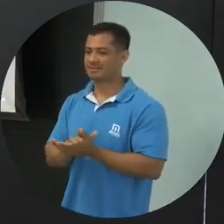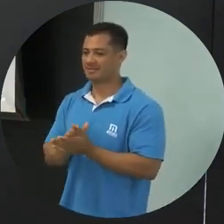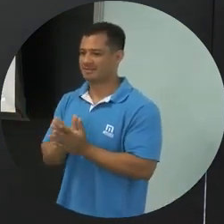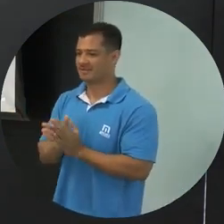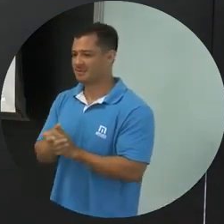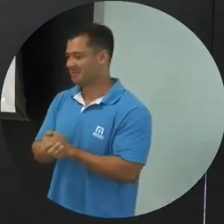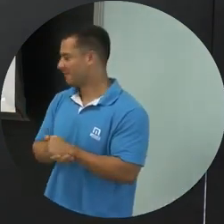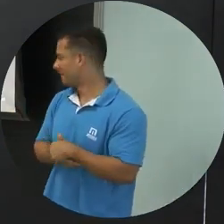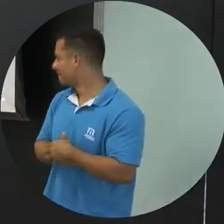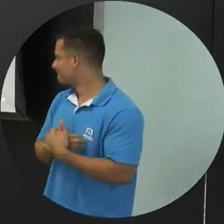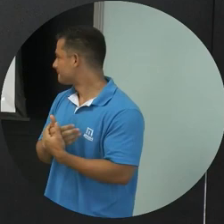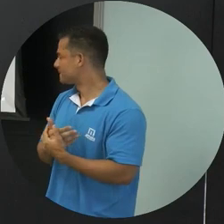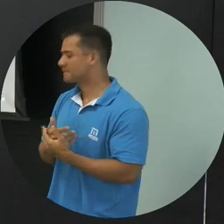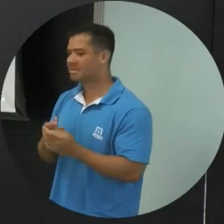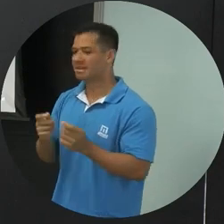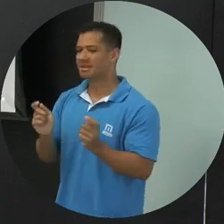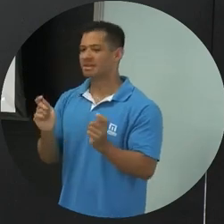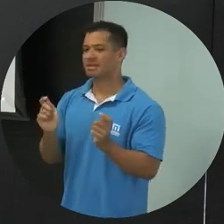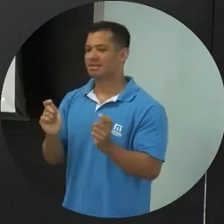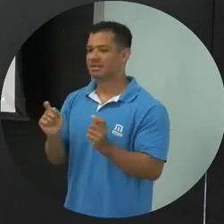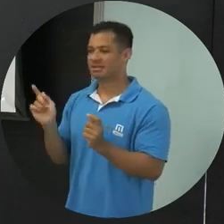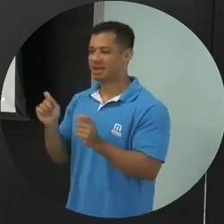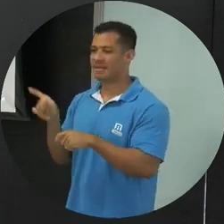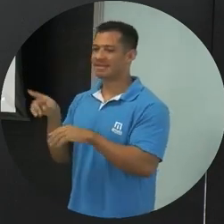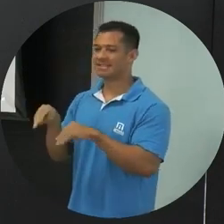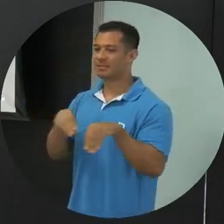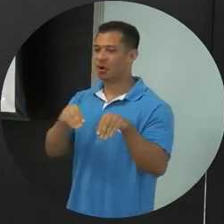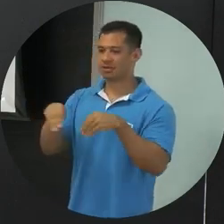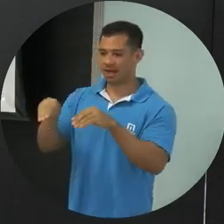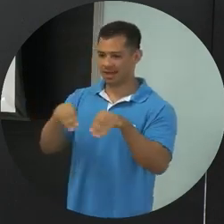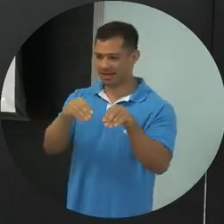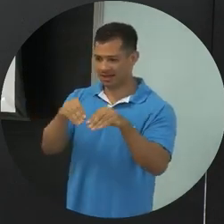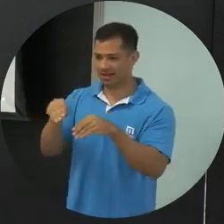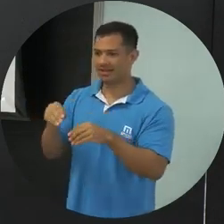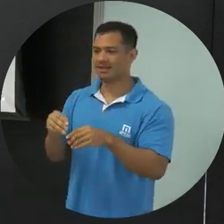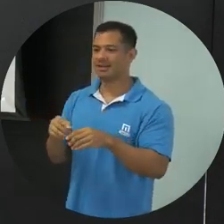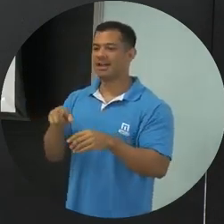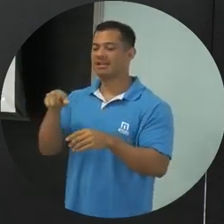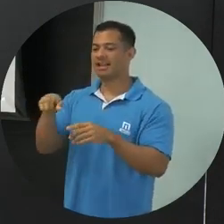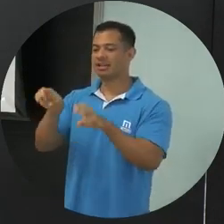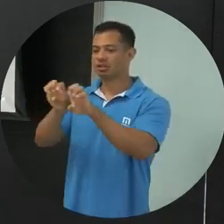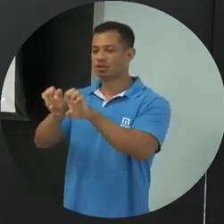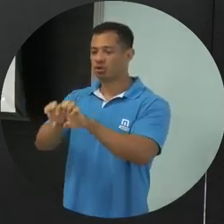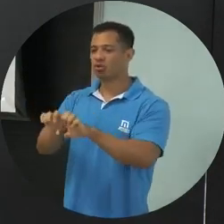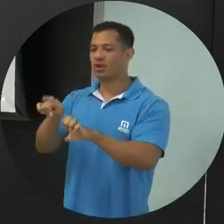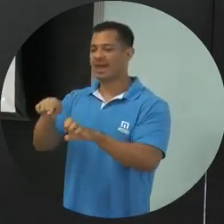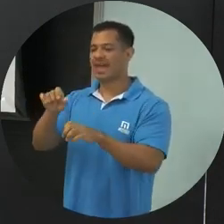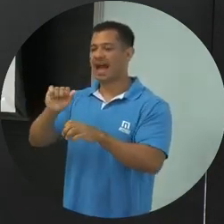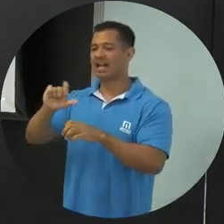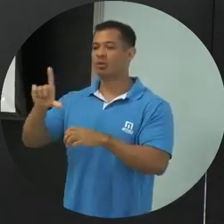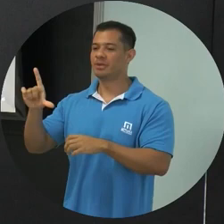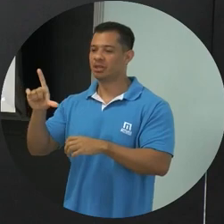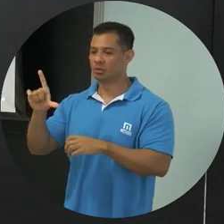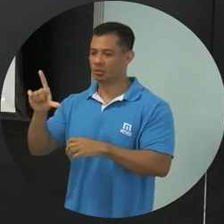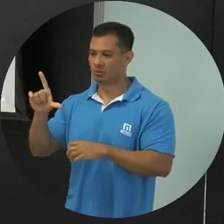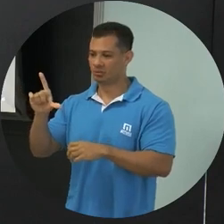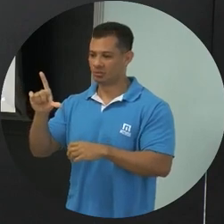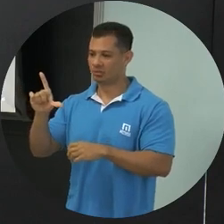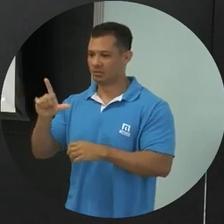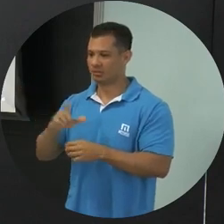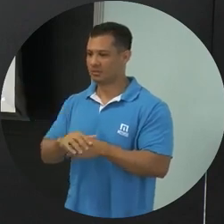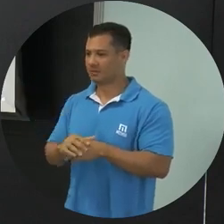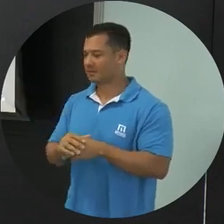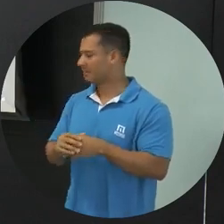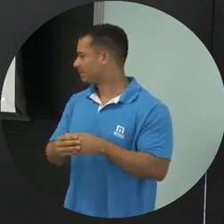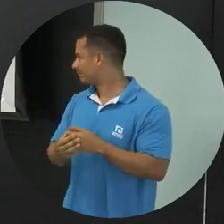transportar facilmente. Ele, basicamente, toda a estrutura dele é de alumínio, né? Ou seja, é muito fácil para você transportar. Você